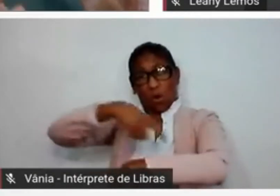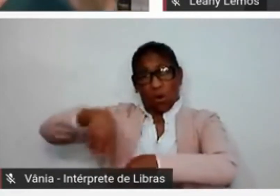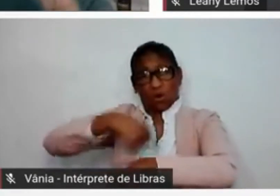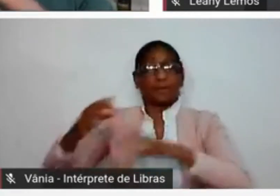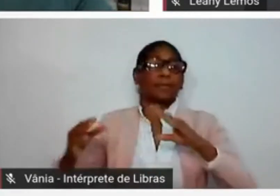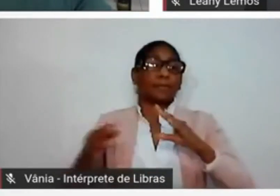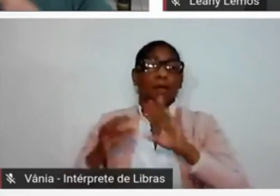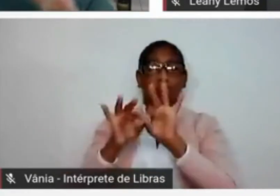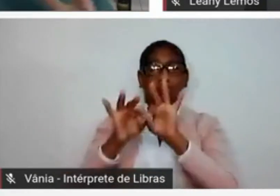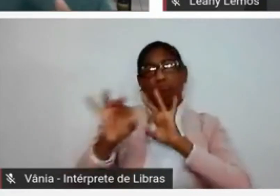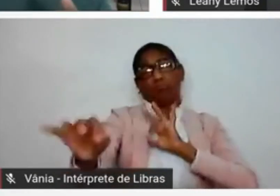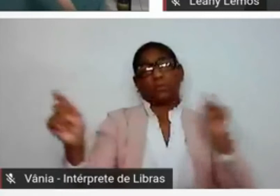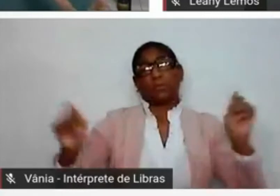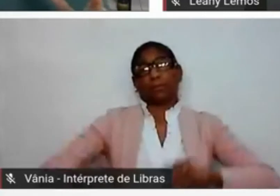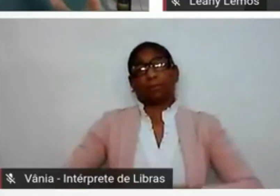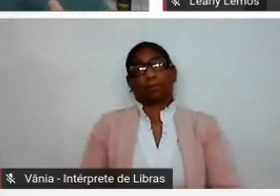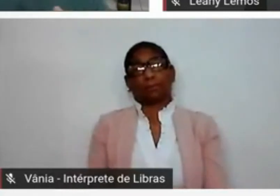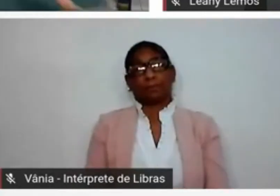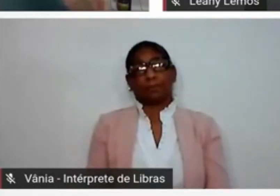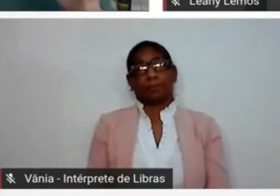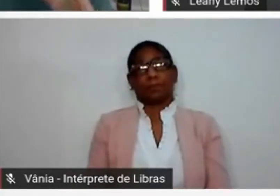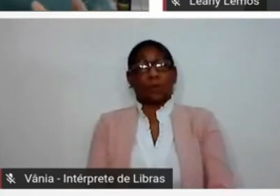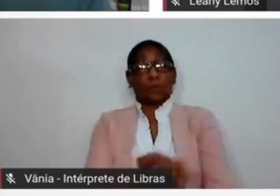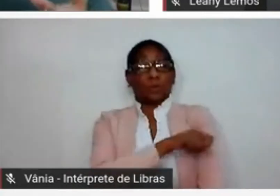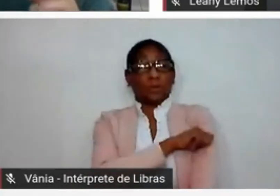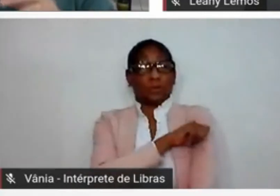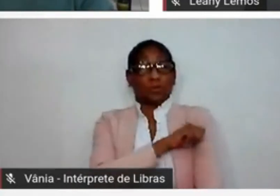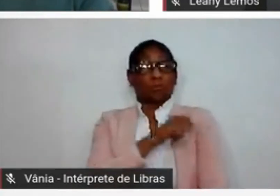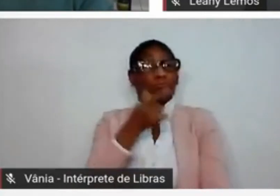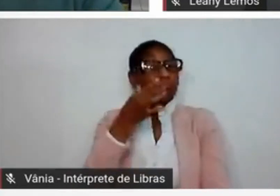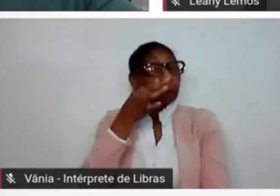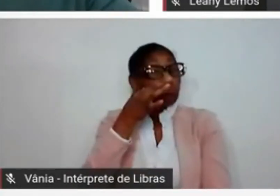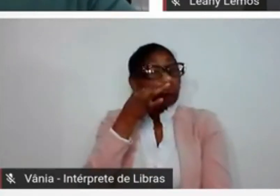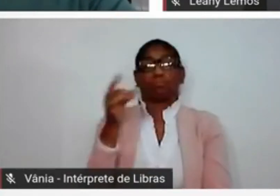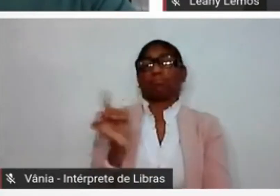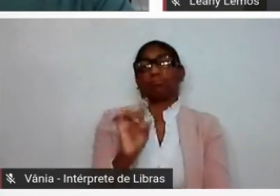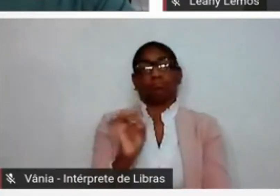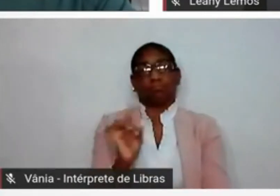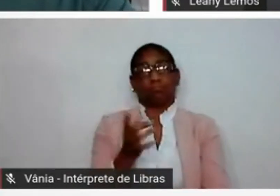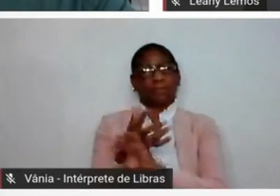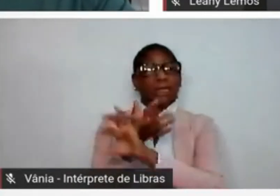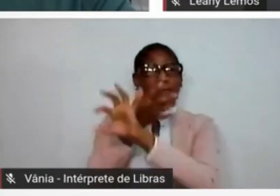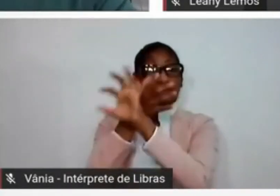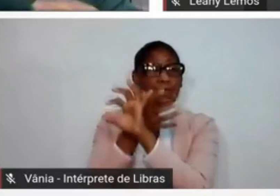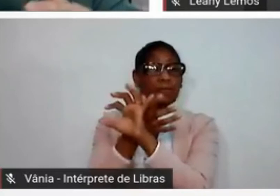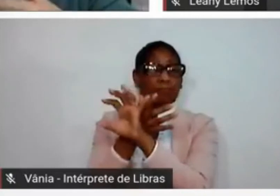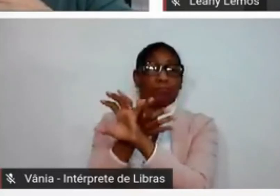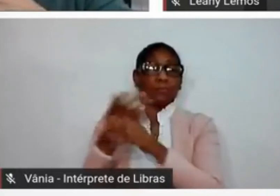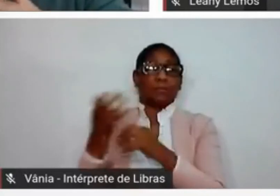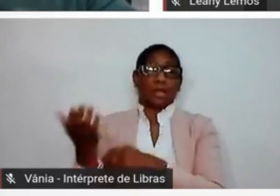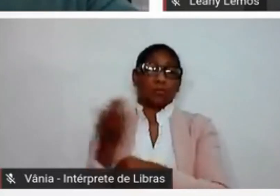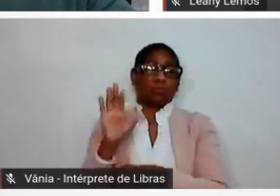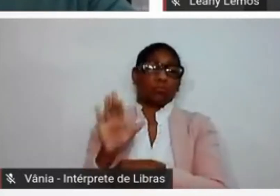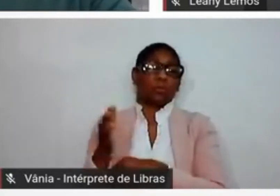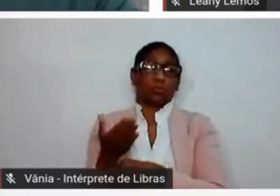parte presencial. Os alunos presencialmente em parte da semana, com